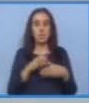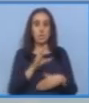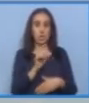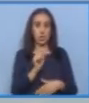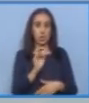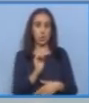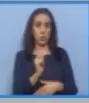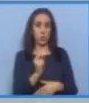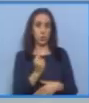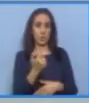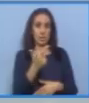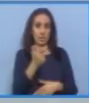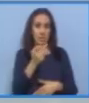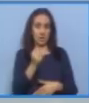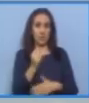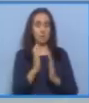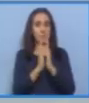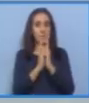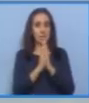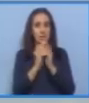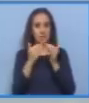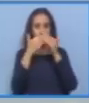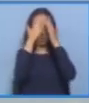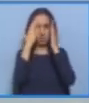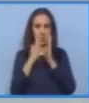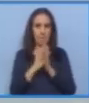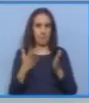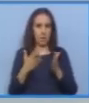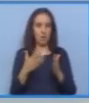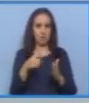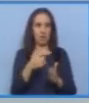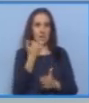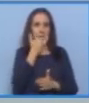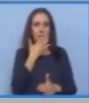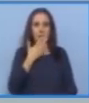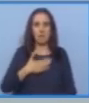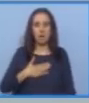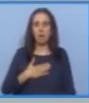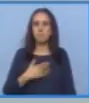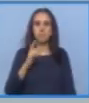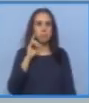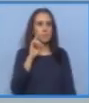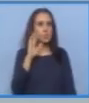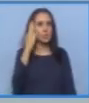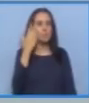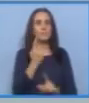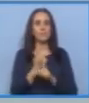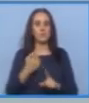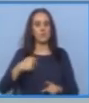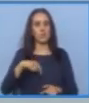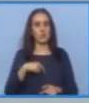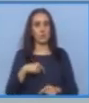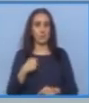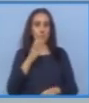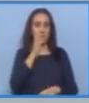ordenados na igreja que é do Seminário Maior da Diocese. E isso para nós foi muito importante porque nós fazemos, como